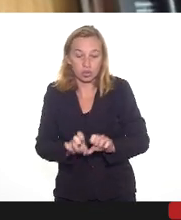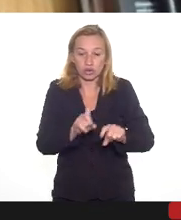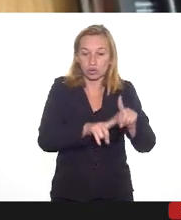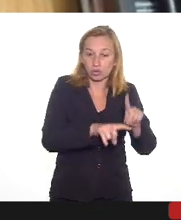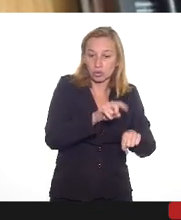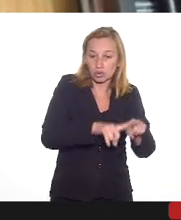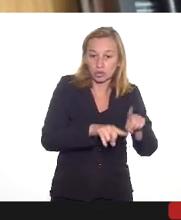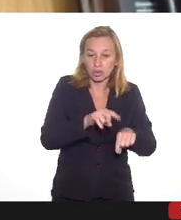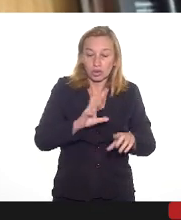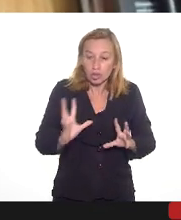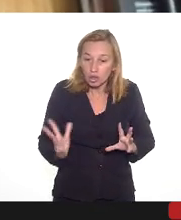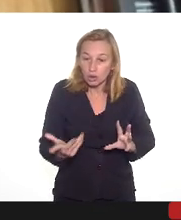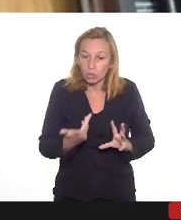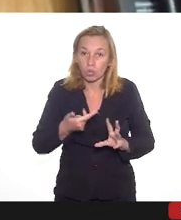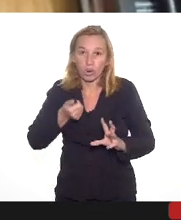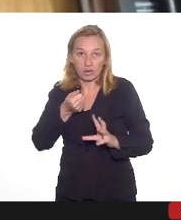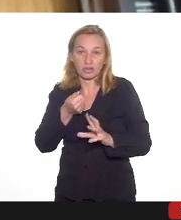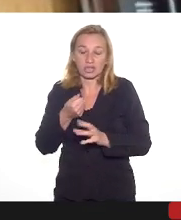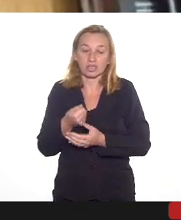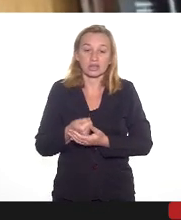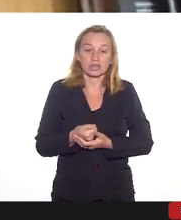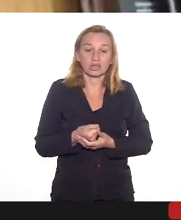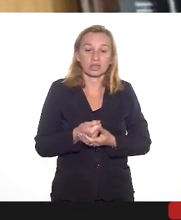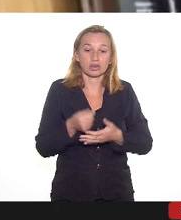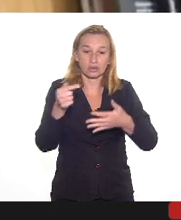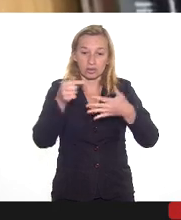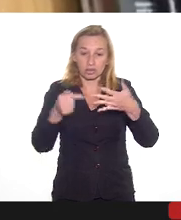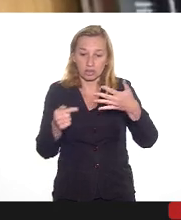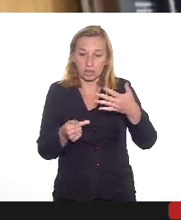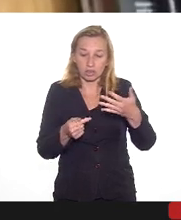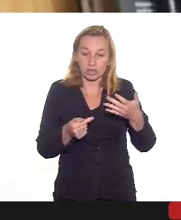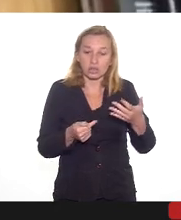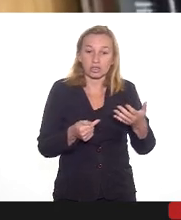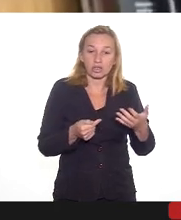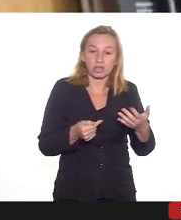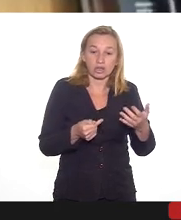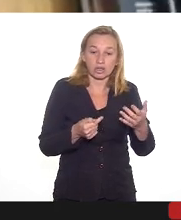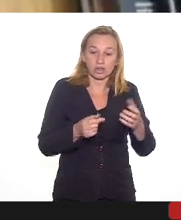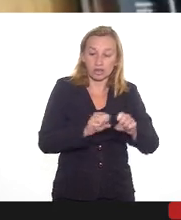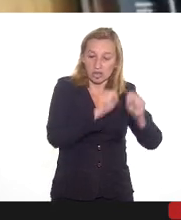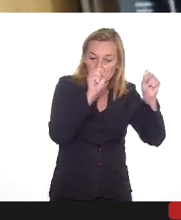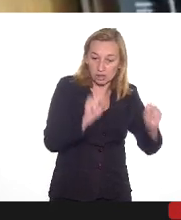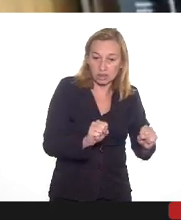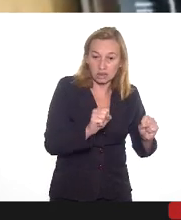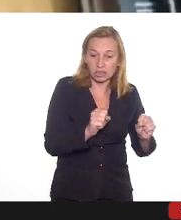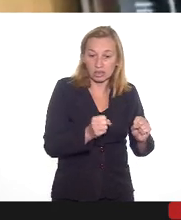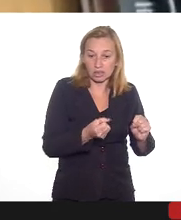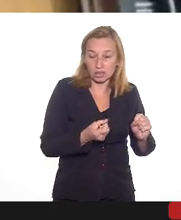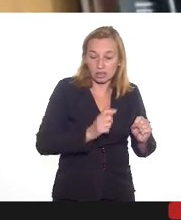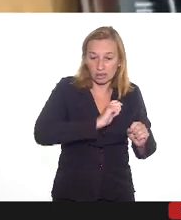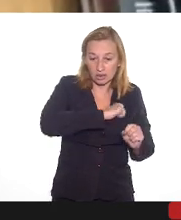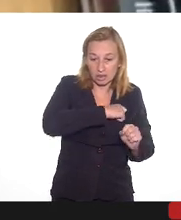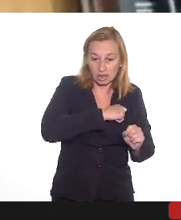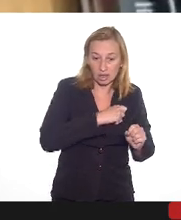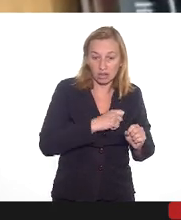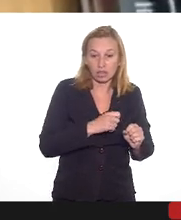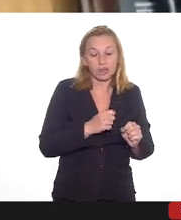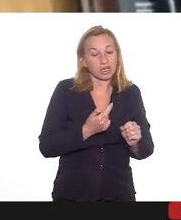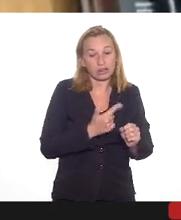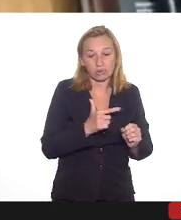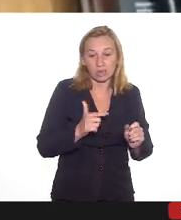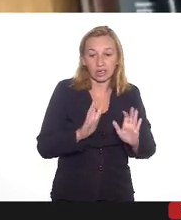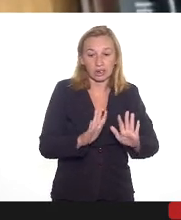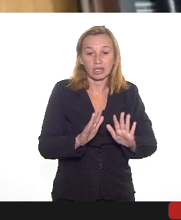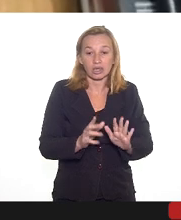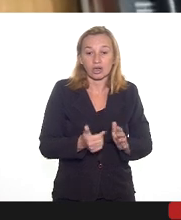aparelhamento, em qualificação, que são aqueles itens de despesa que o regime não veda, porque são despesas que são consumidas em 1 ou 2